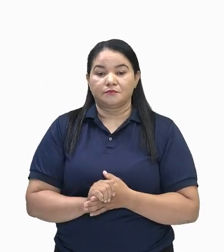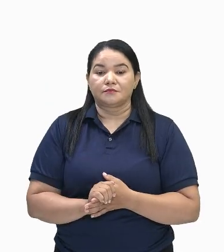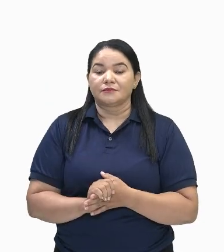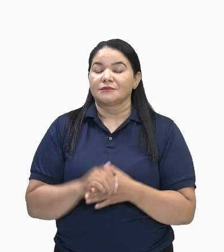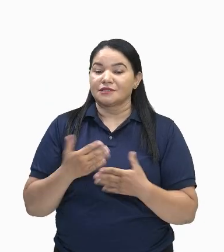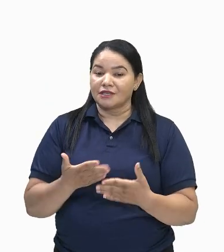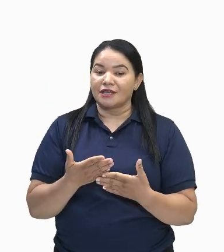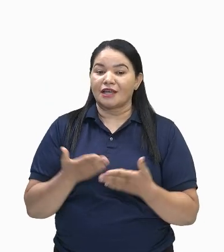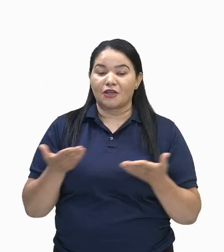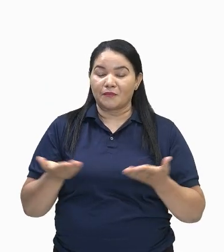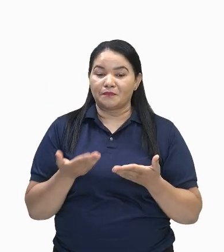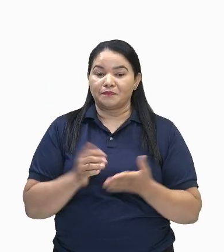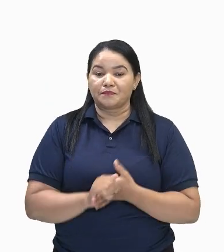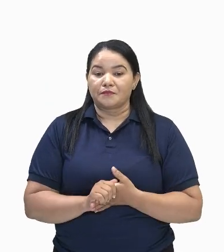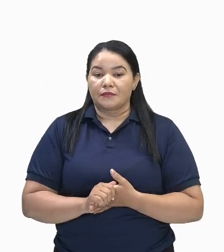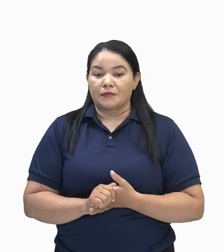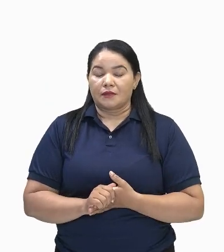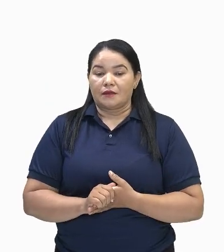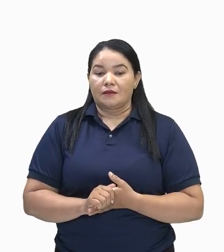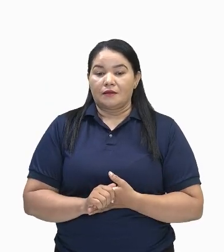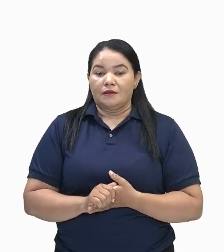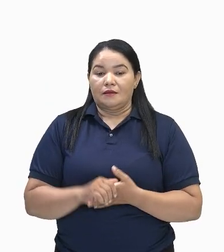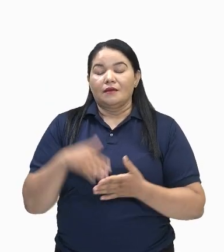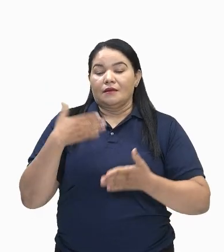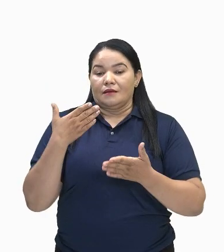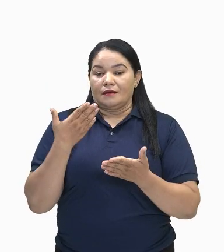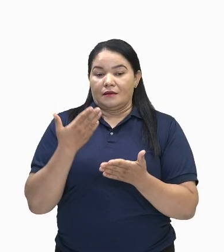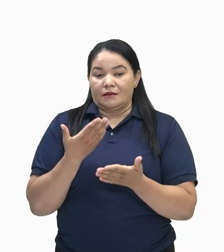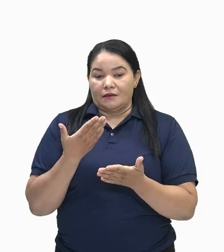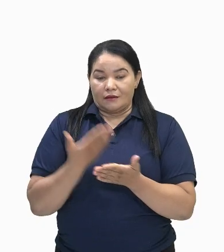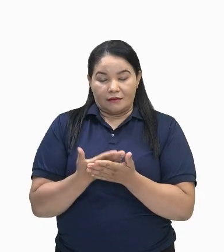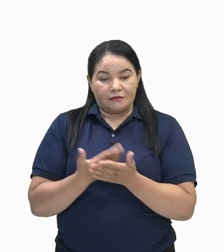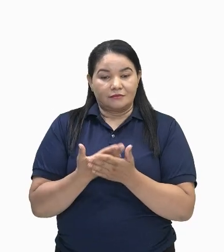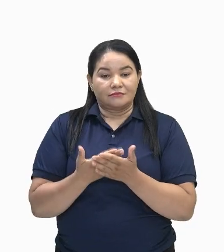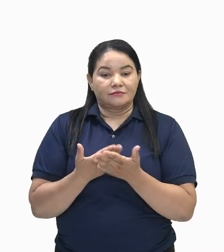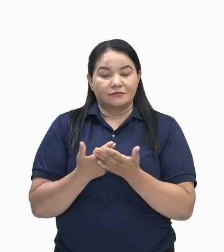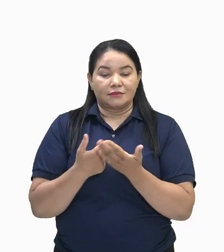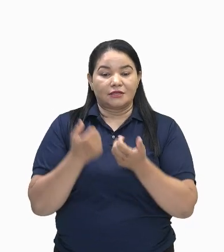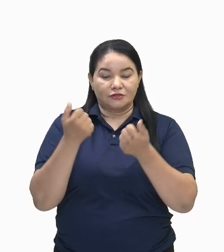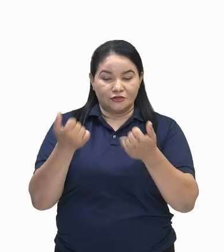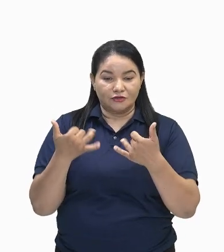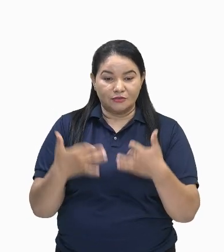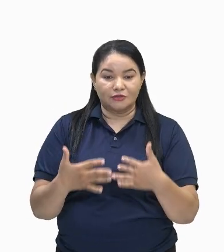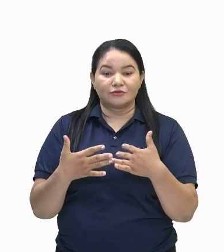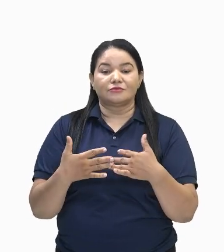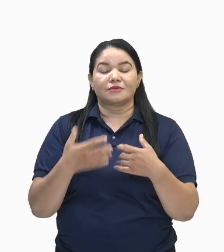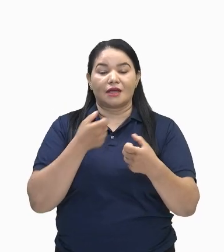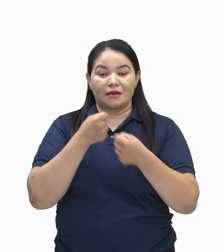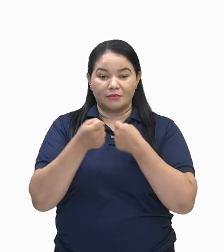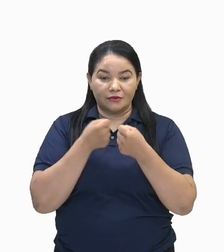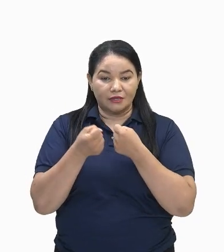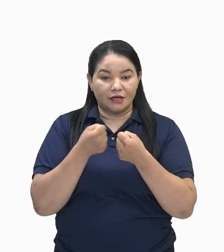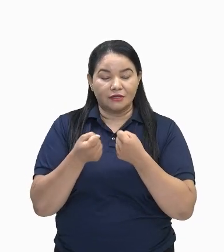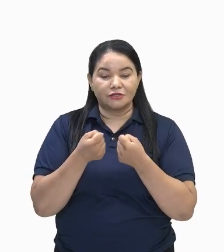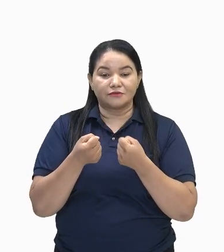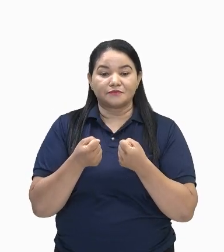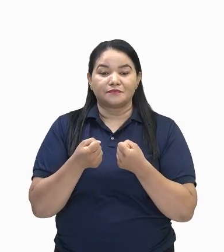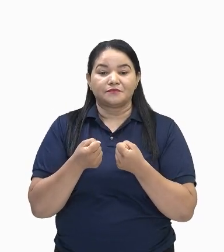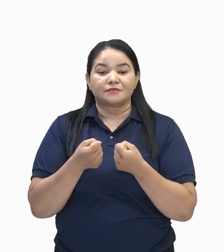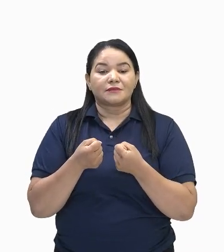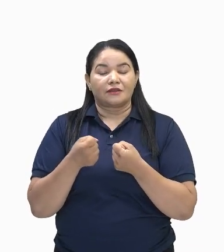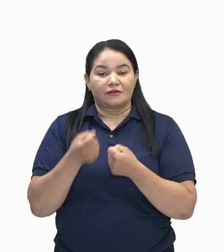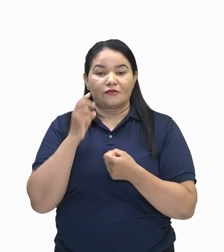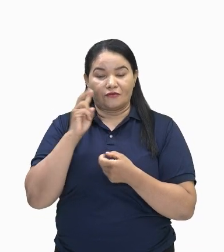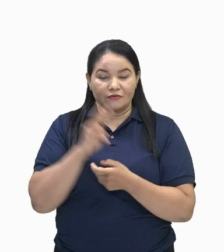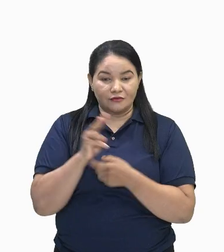isso, nossa aula foi sobre, né, reportagem, né, como